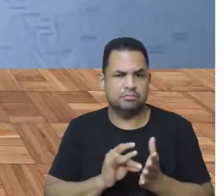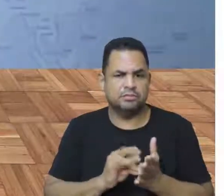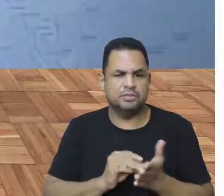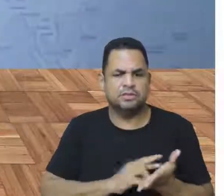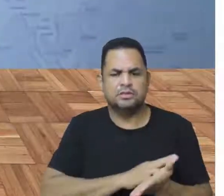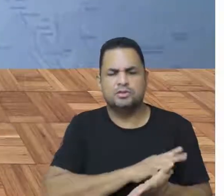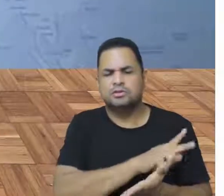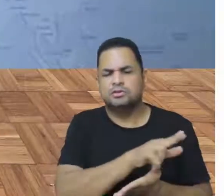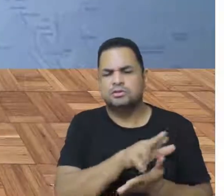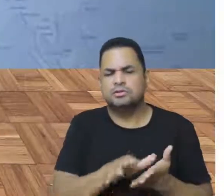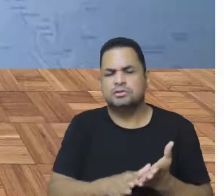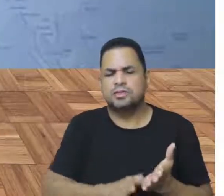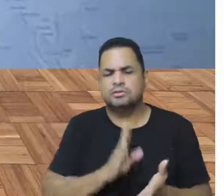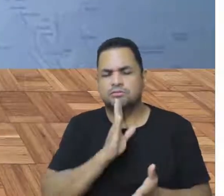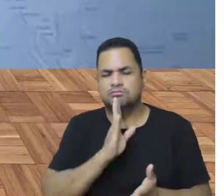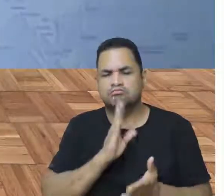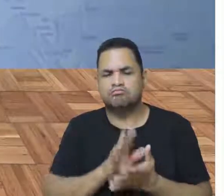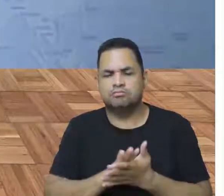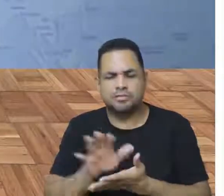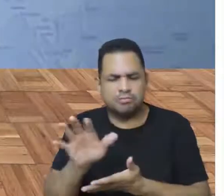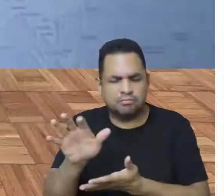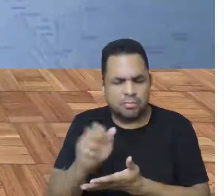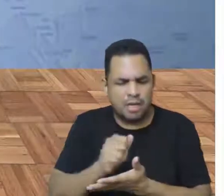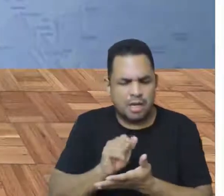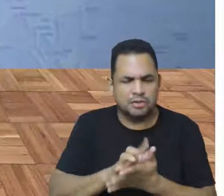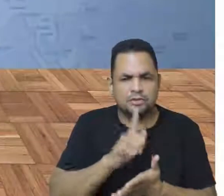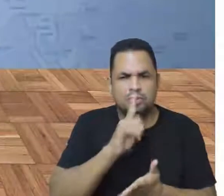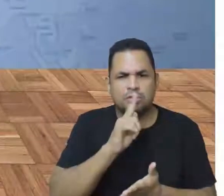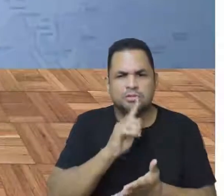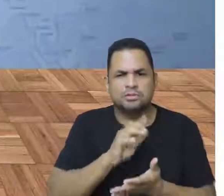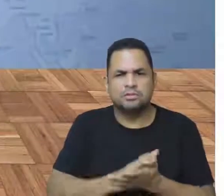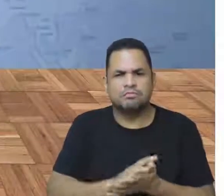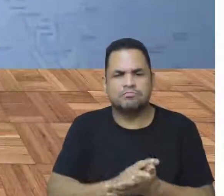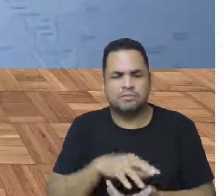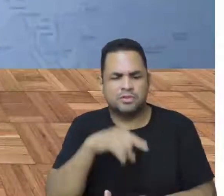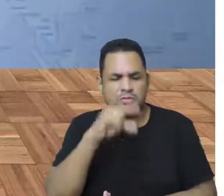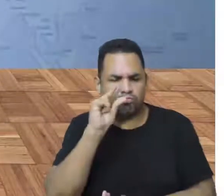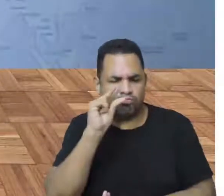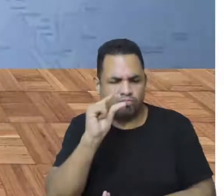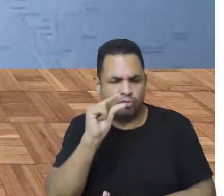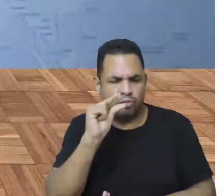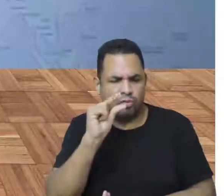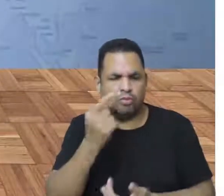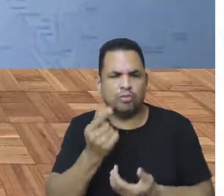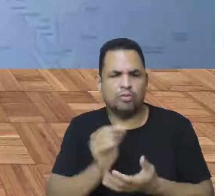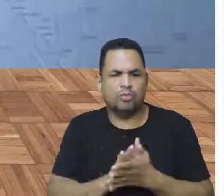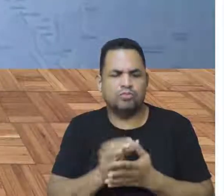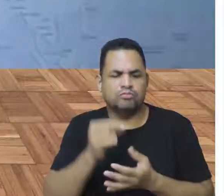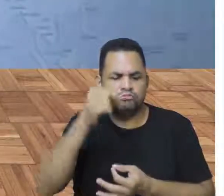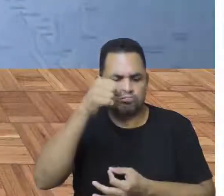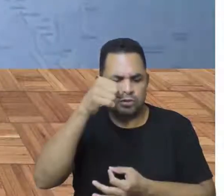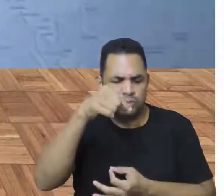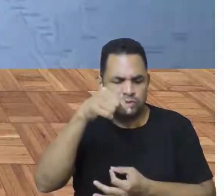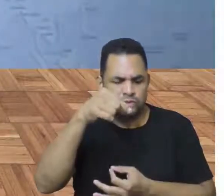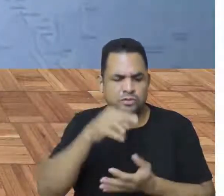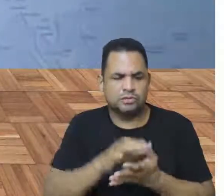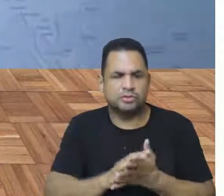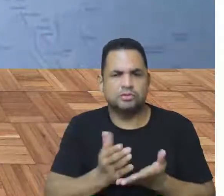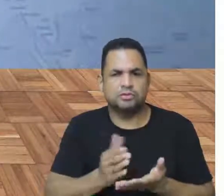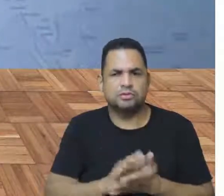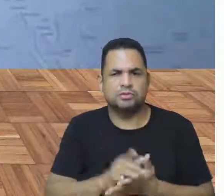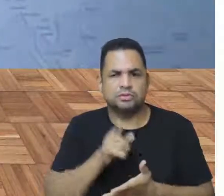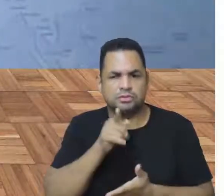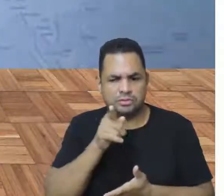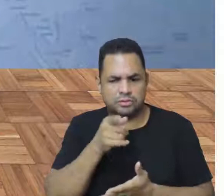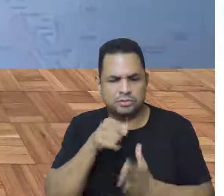muitos conhecimentos que você pode buscar sobre a água. Isso aqui é só um pinguinho da água dentro do oceano. Fica para